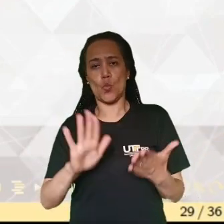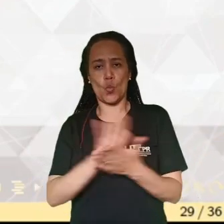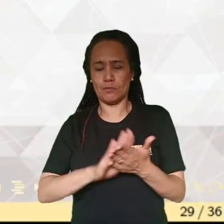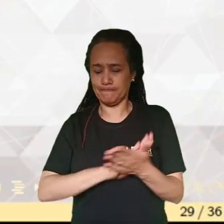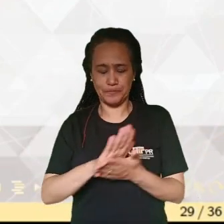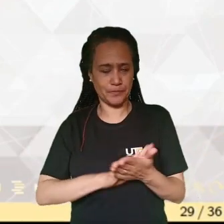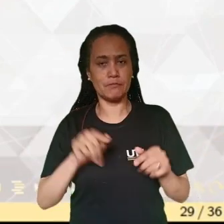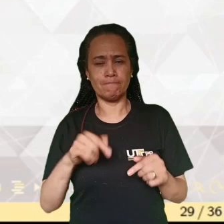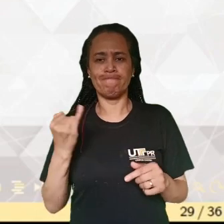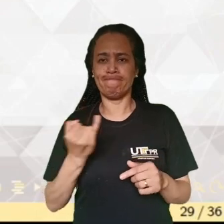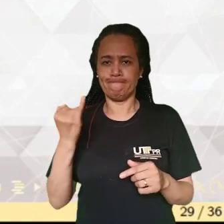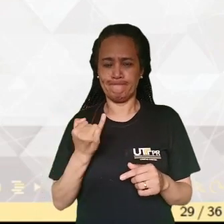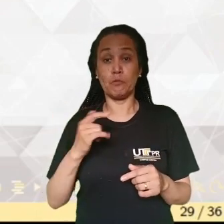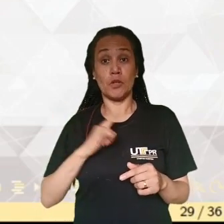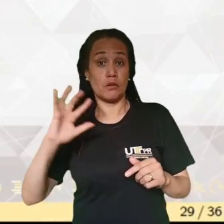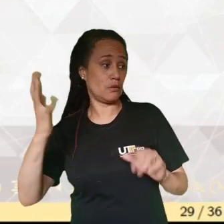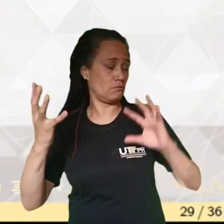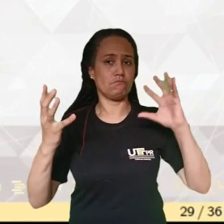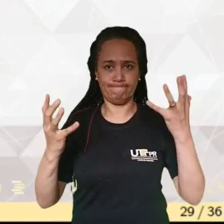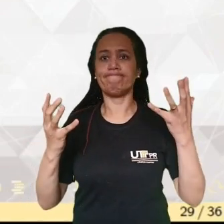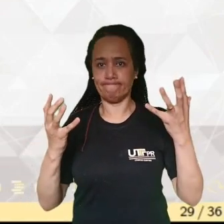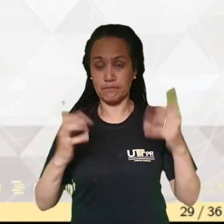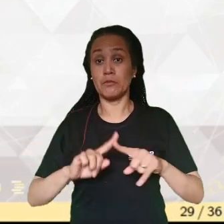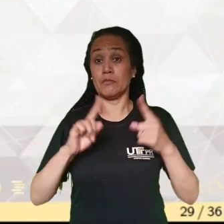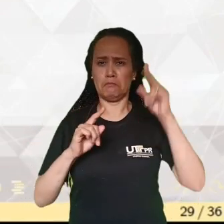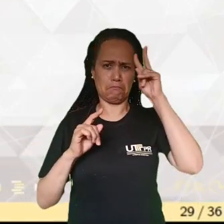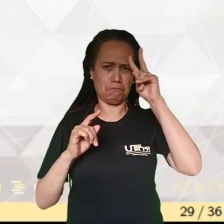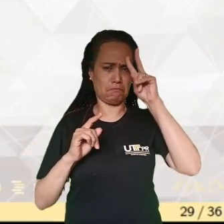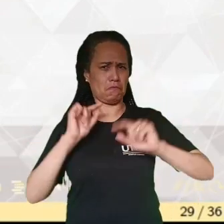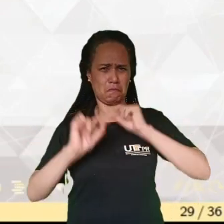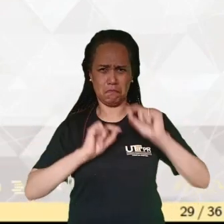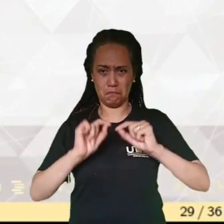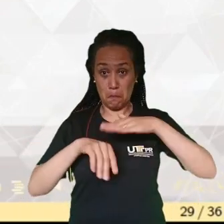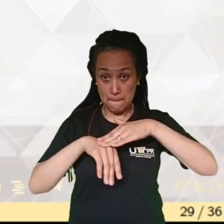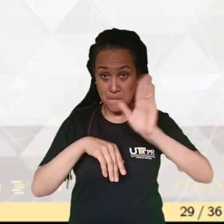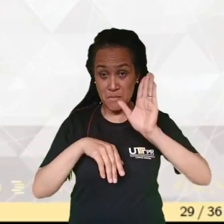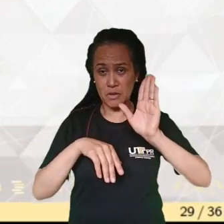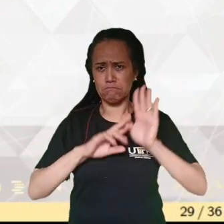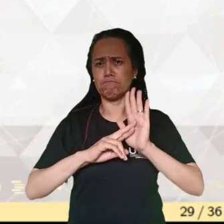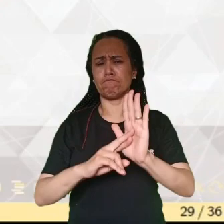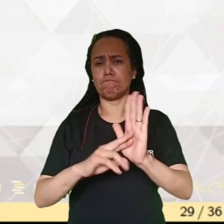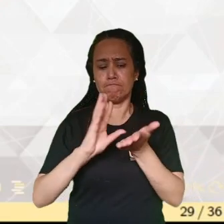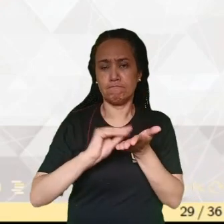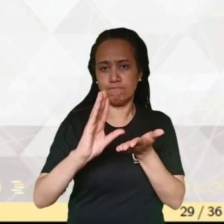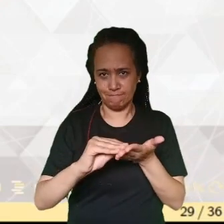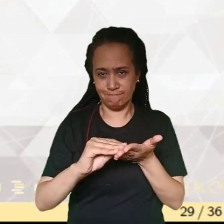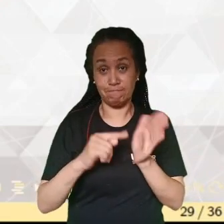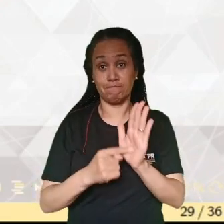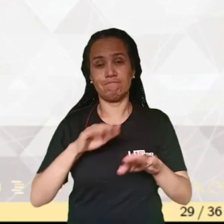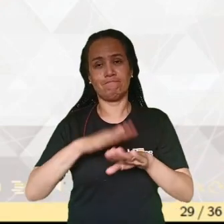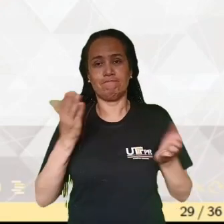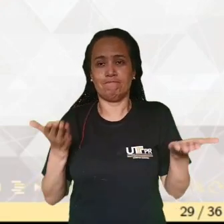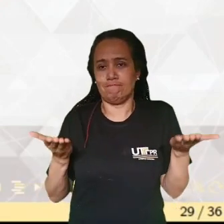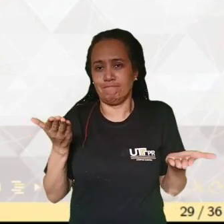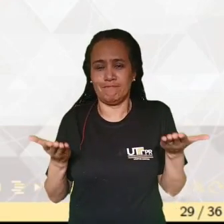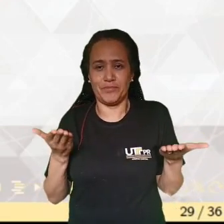resultado. Então isso é muito importante e serve, né, para muitas situações. Mas, lembrando que aquela que mais